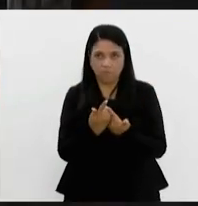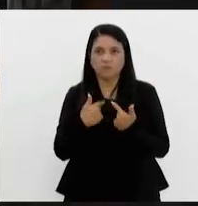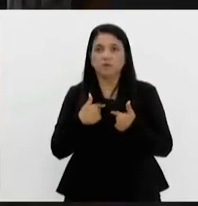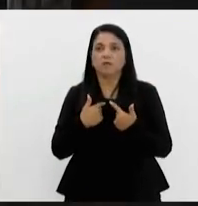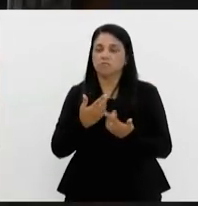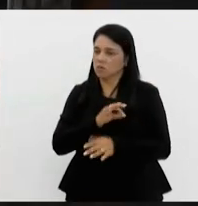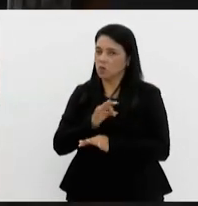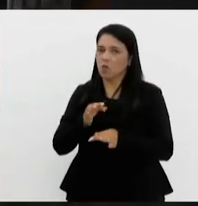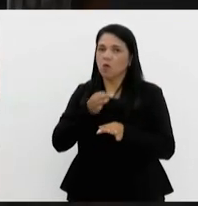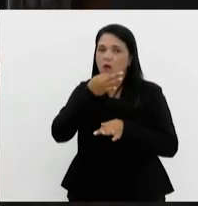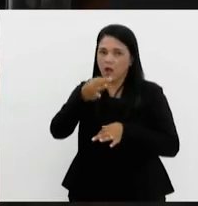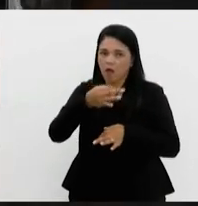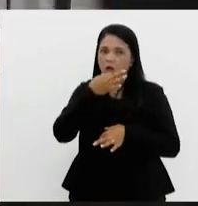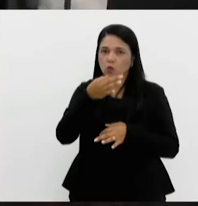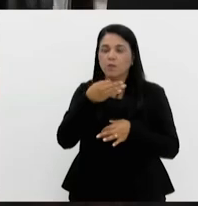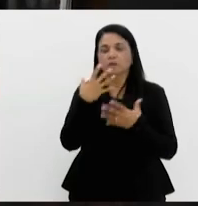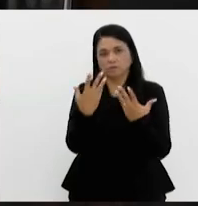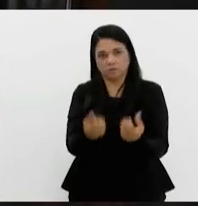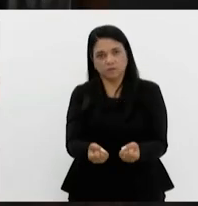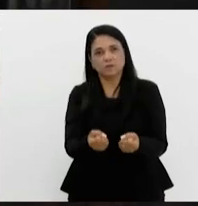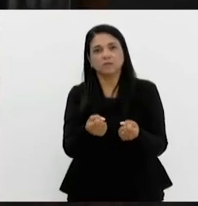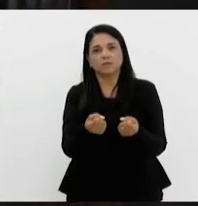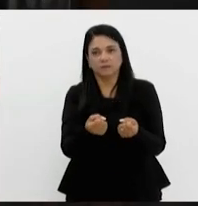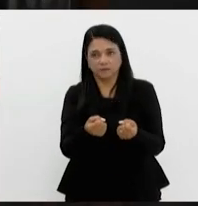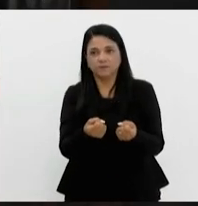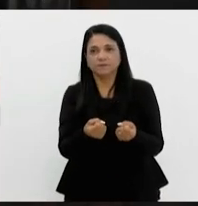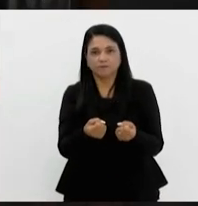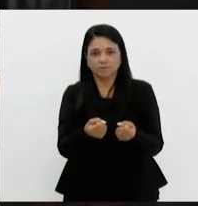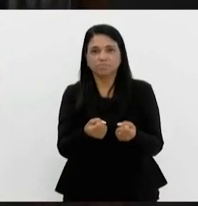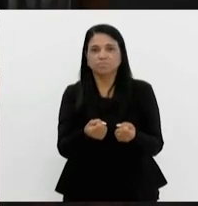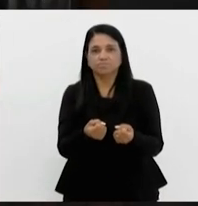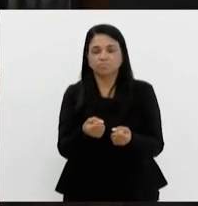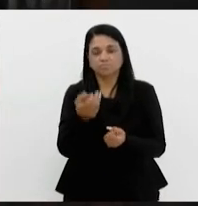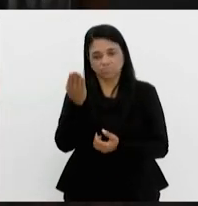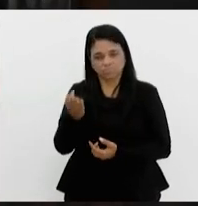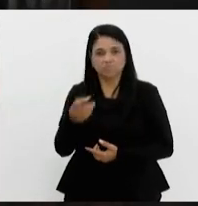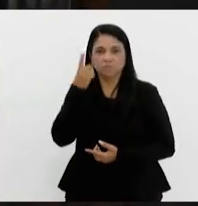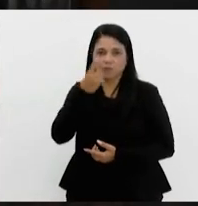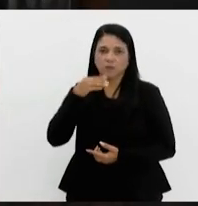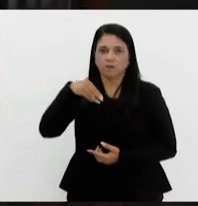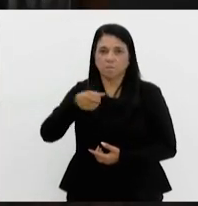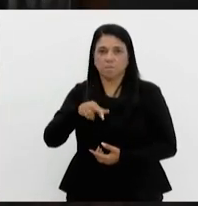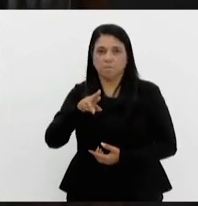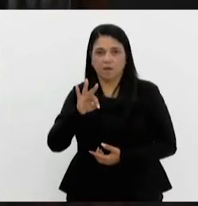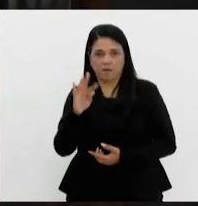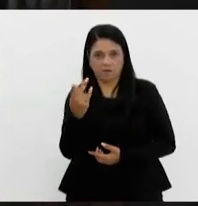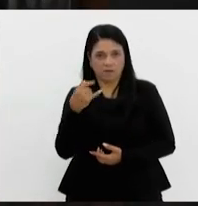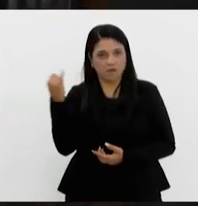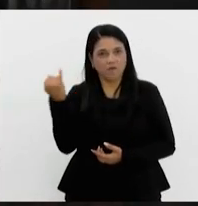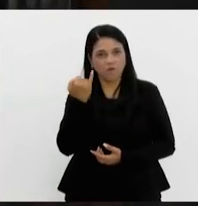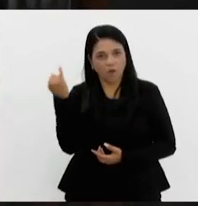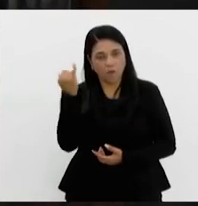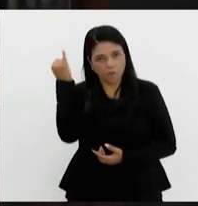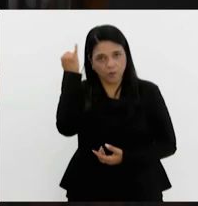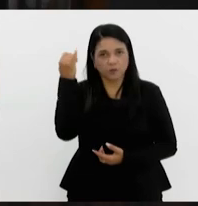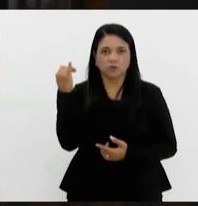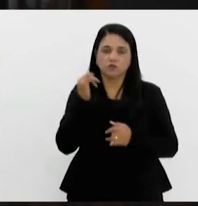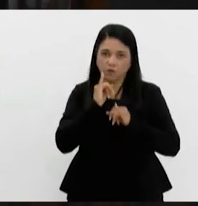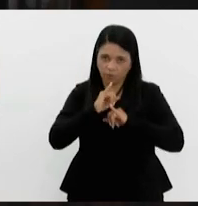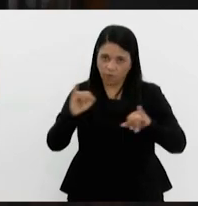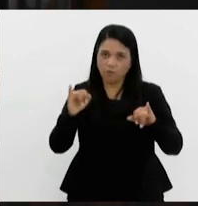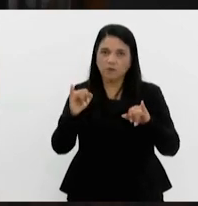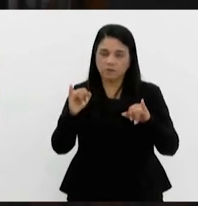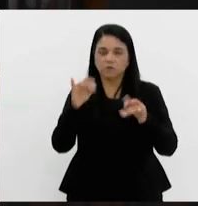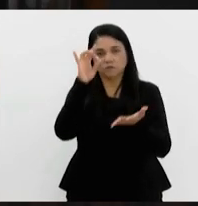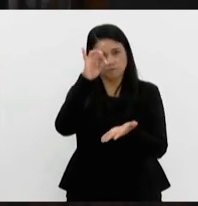argumentos trazidos aqui por Vossa Excelência, deputada Marta Rocha, importante as informações que são verídicas